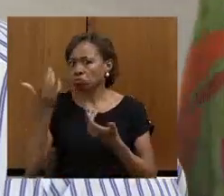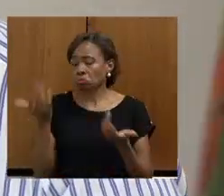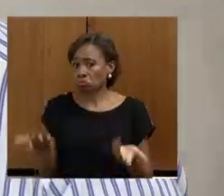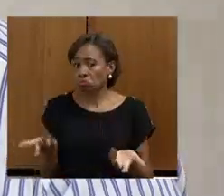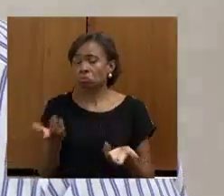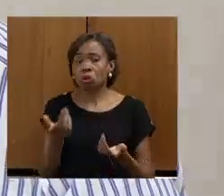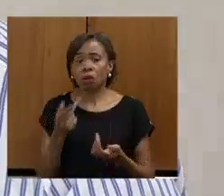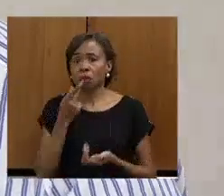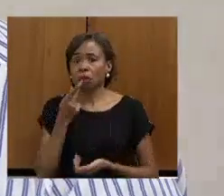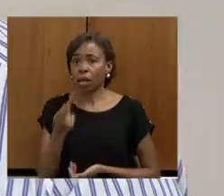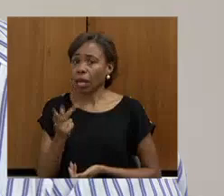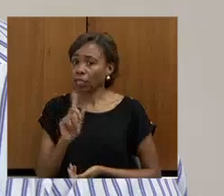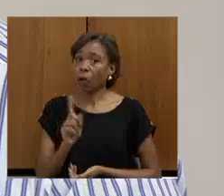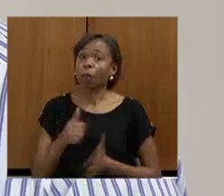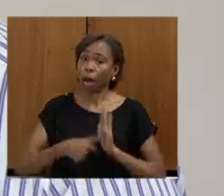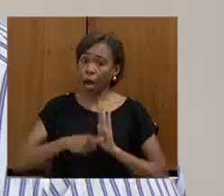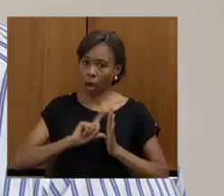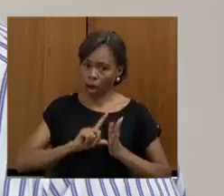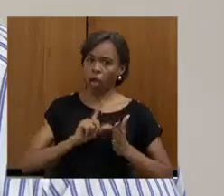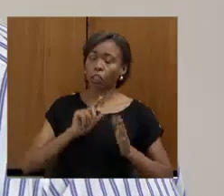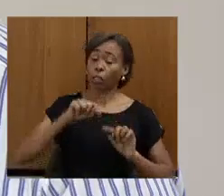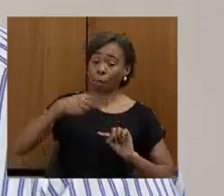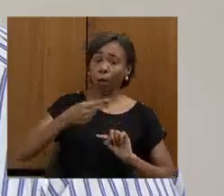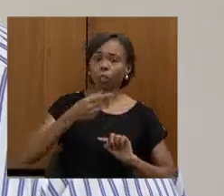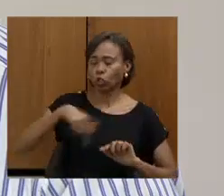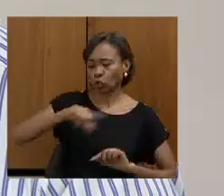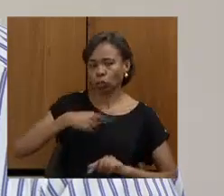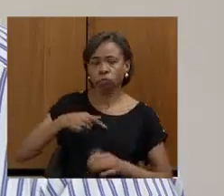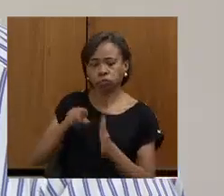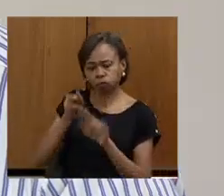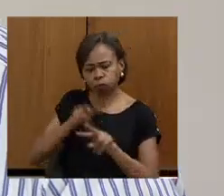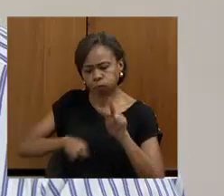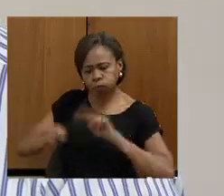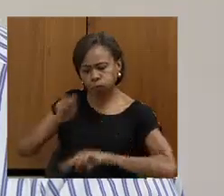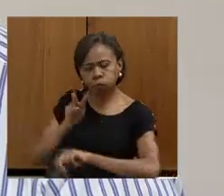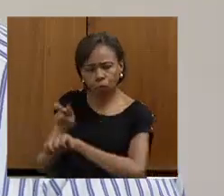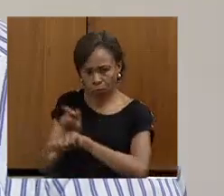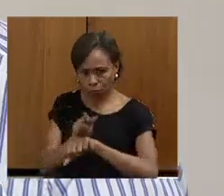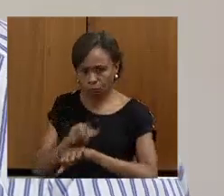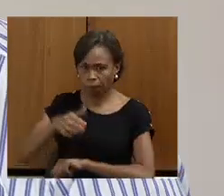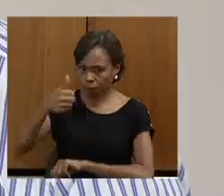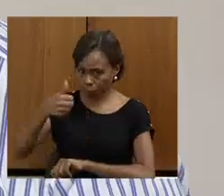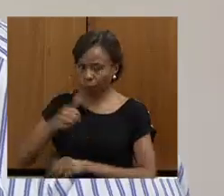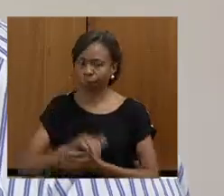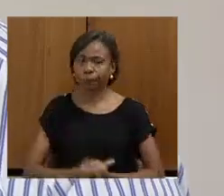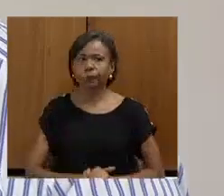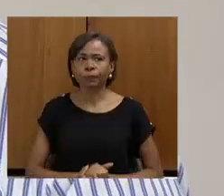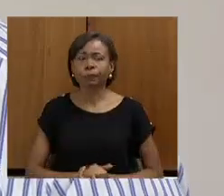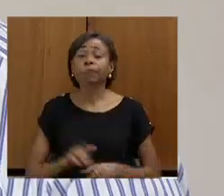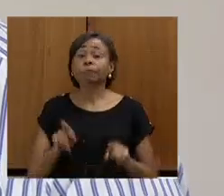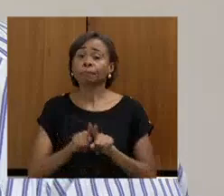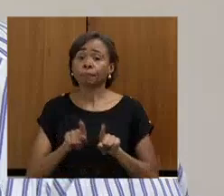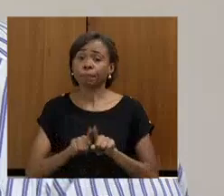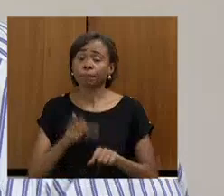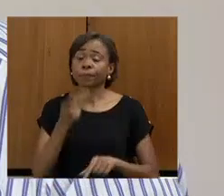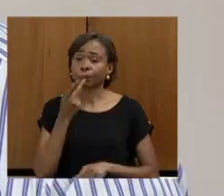cometida, sem essa averiguação que vai ser feita pelo serviço de inspeção escolar. Cabe dizer também